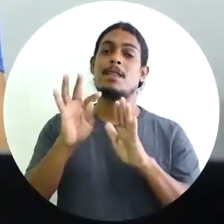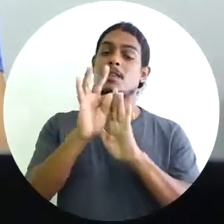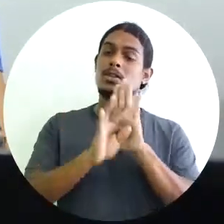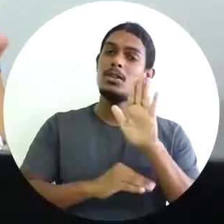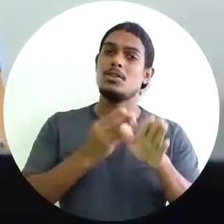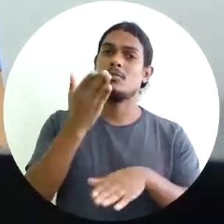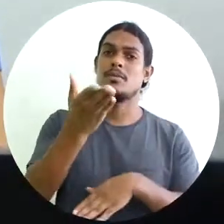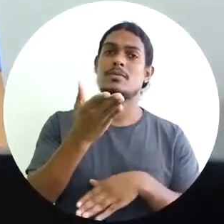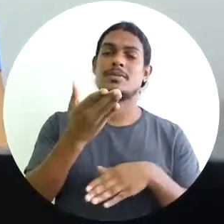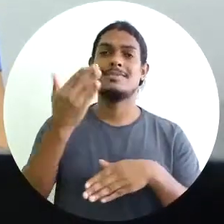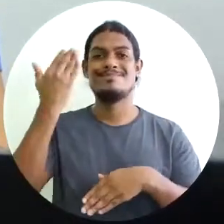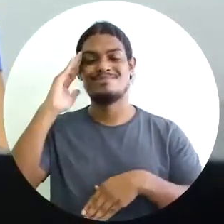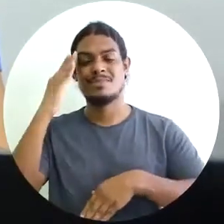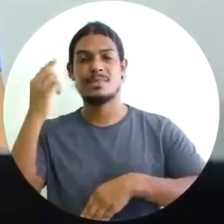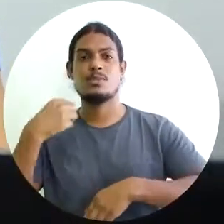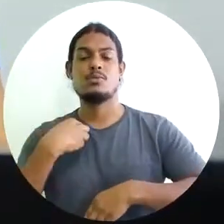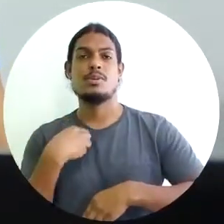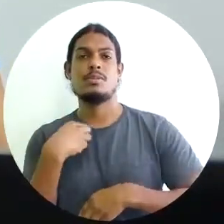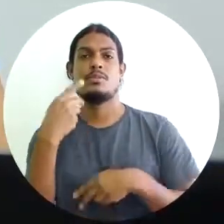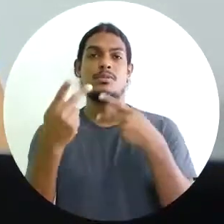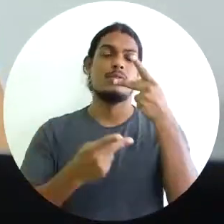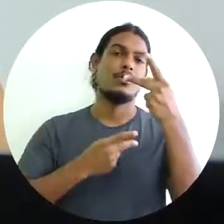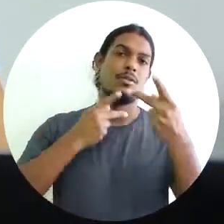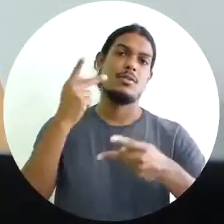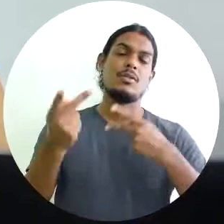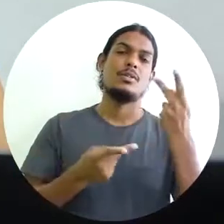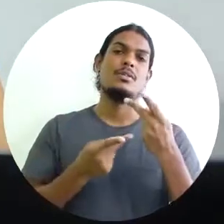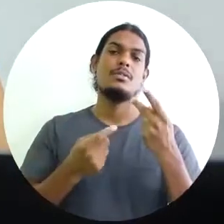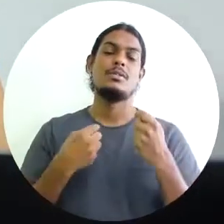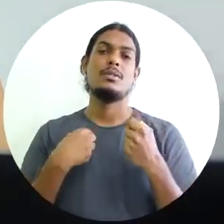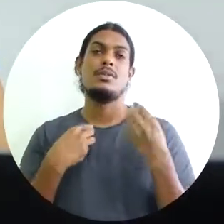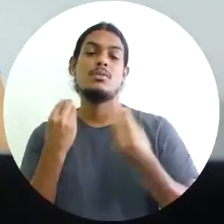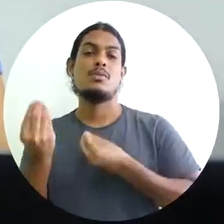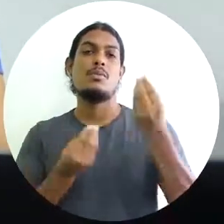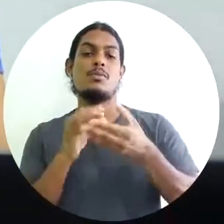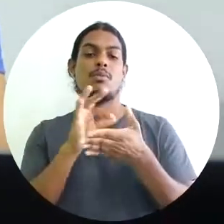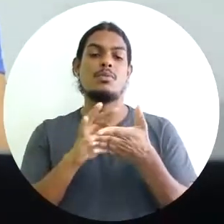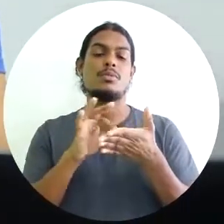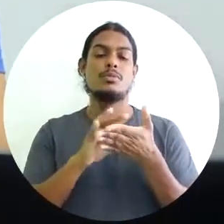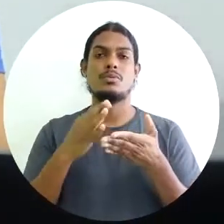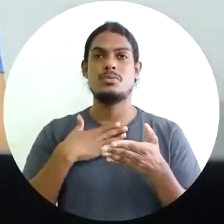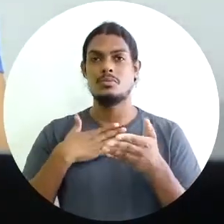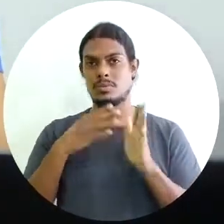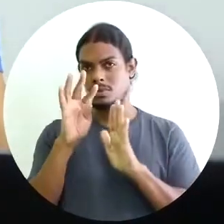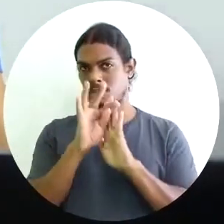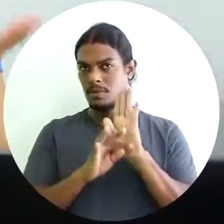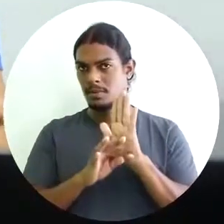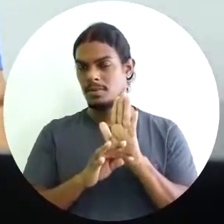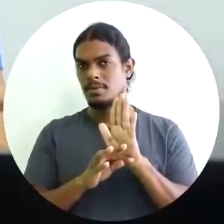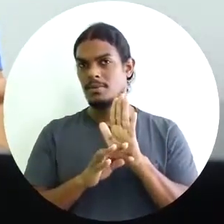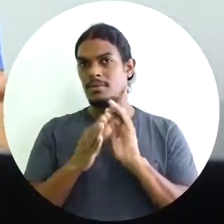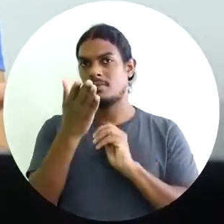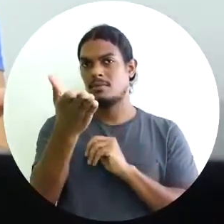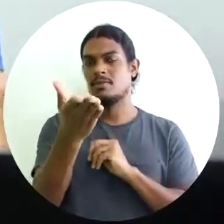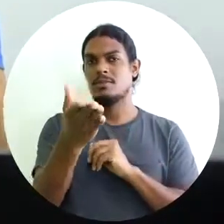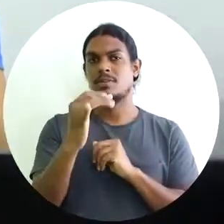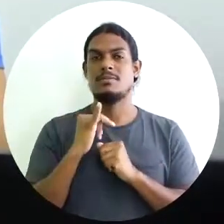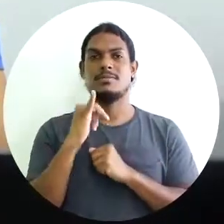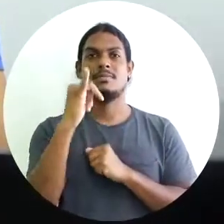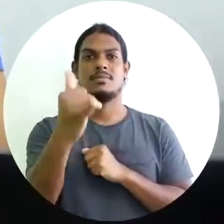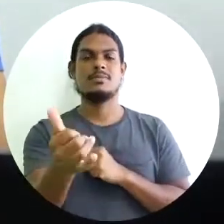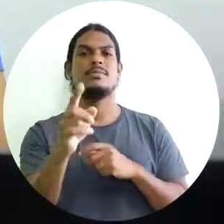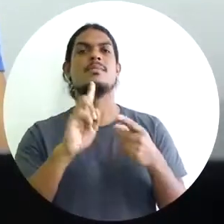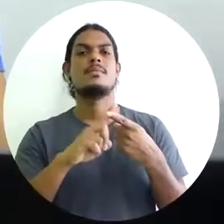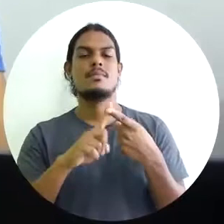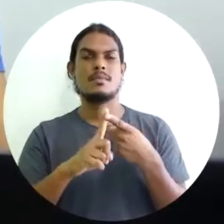textualidade para que você entenda o que eu digo. Então, eu como produtor, de certa forma, do meu texto, você que vai receber o texto também